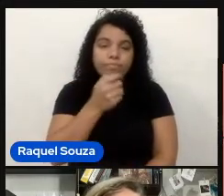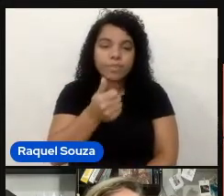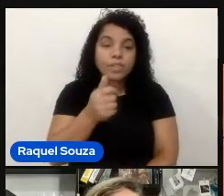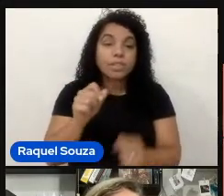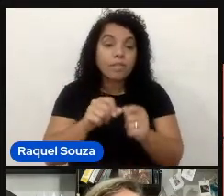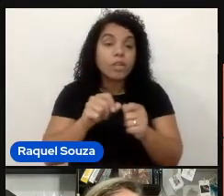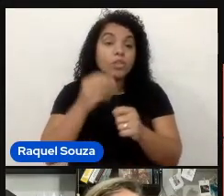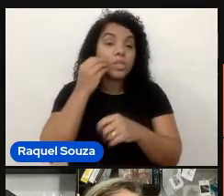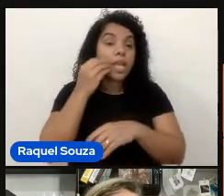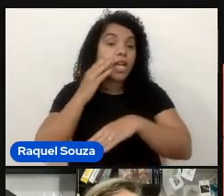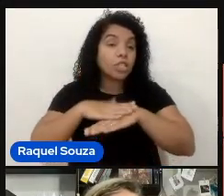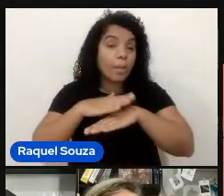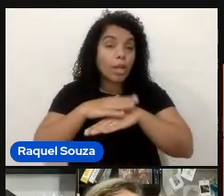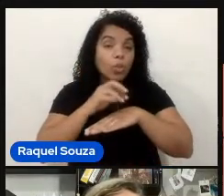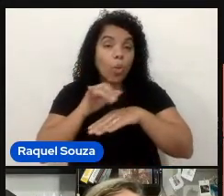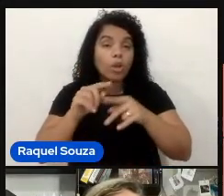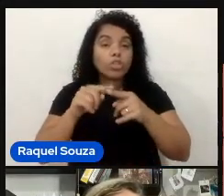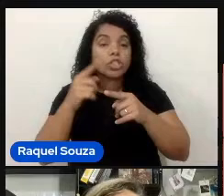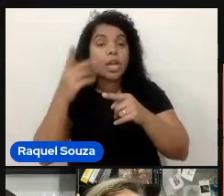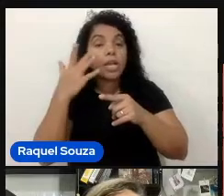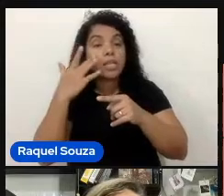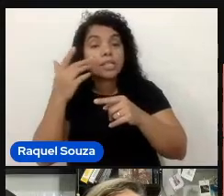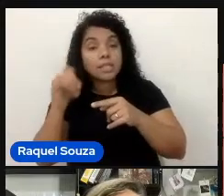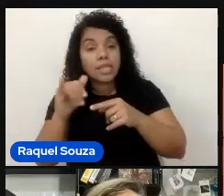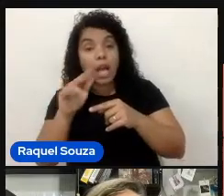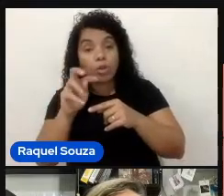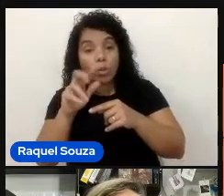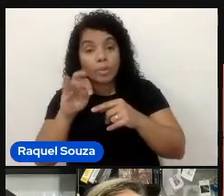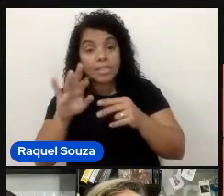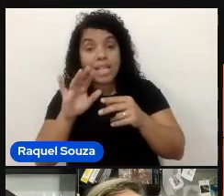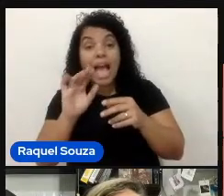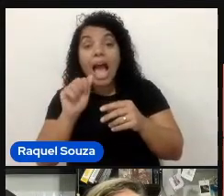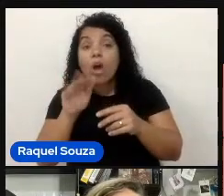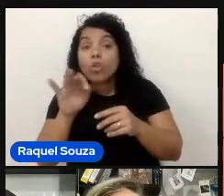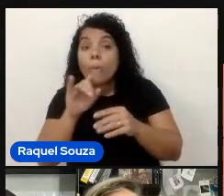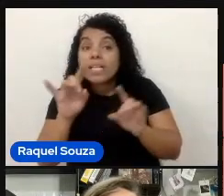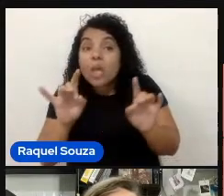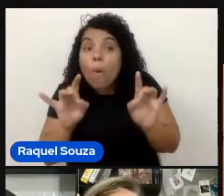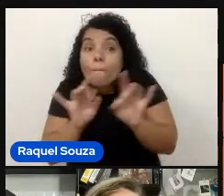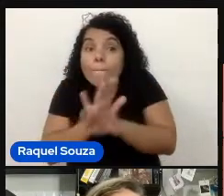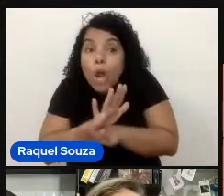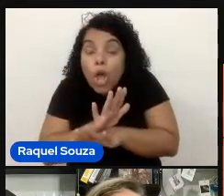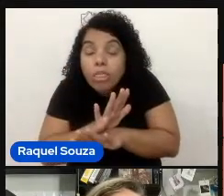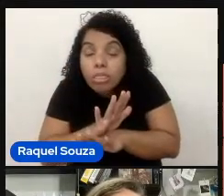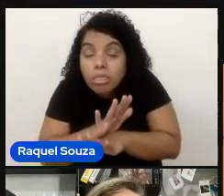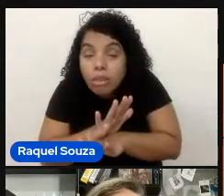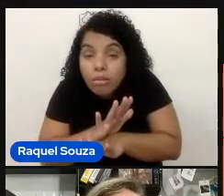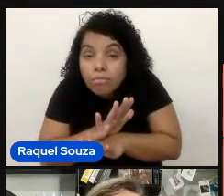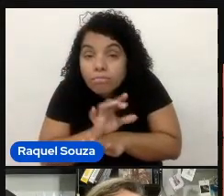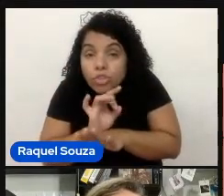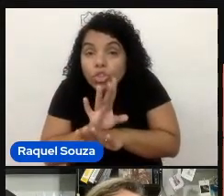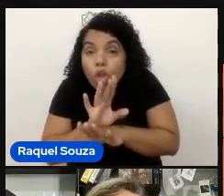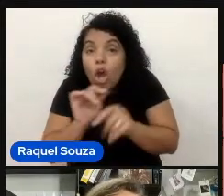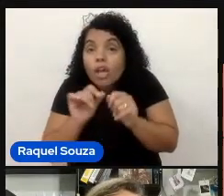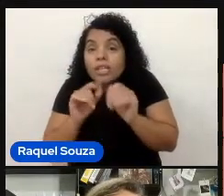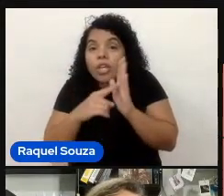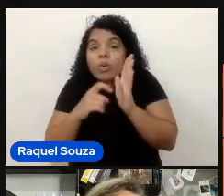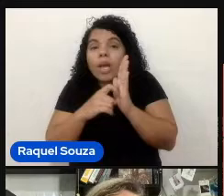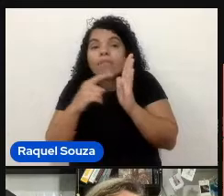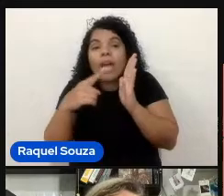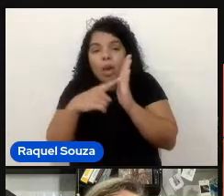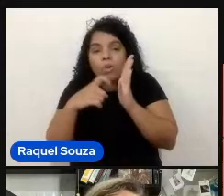manual, às vezes, em um dia, e se você for automatizar, depois que a automação estiver pronta, para só a execução, ela vai rodar muito mais